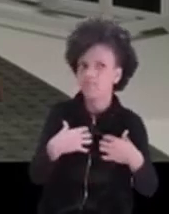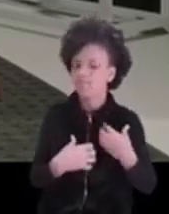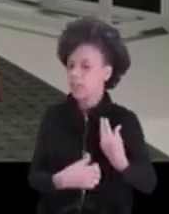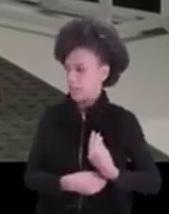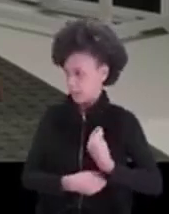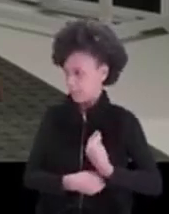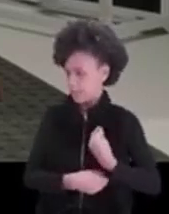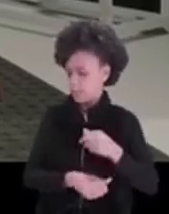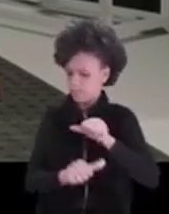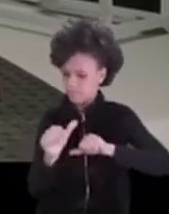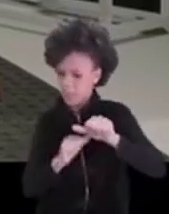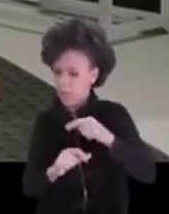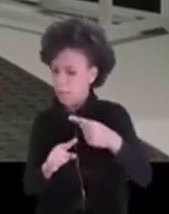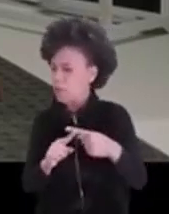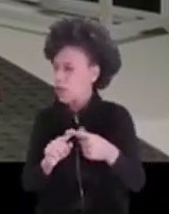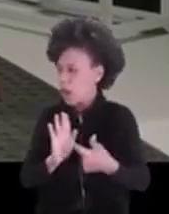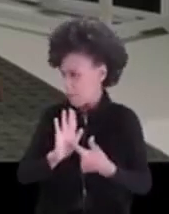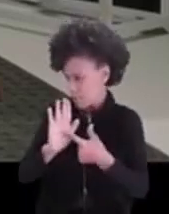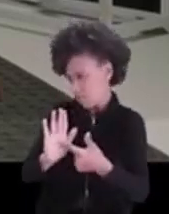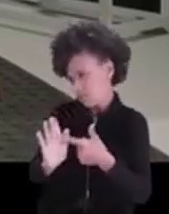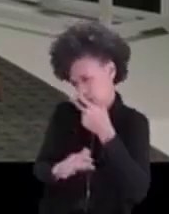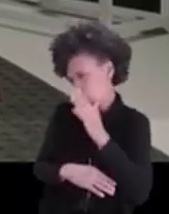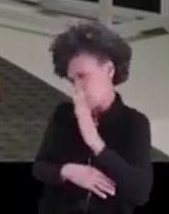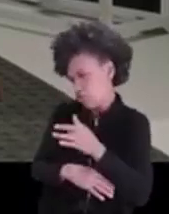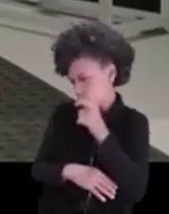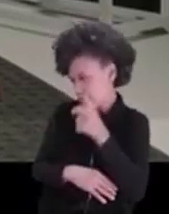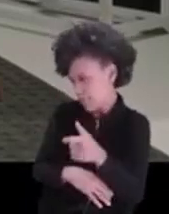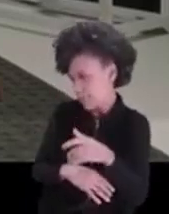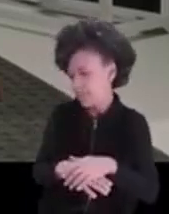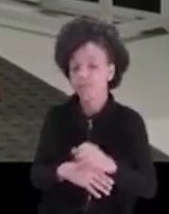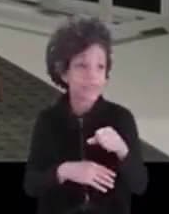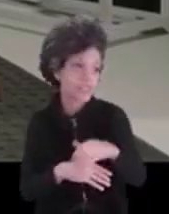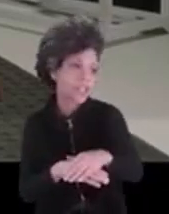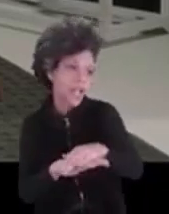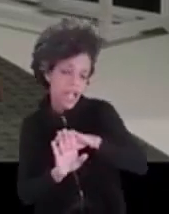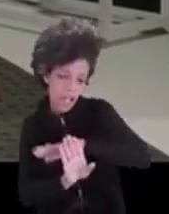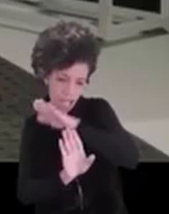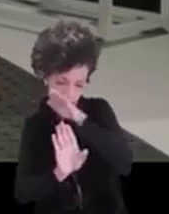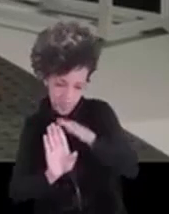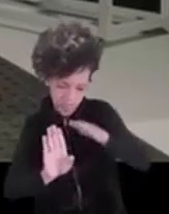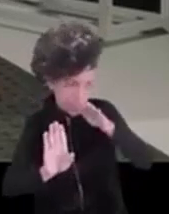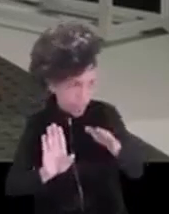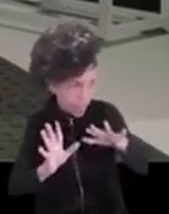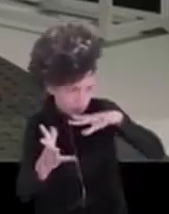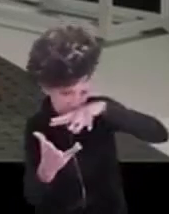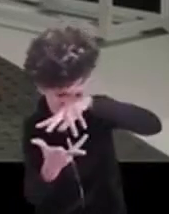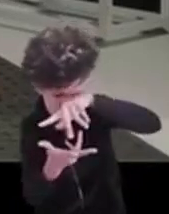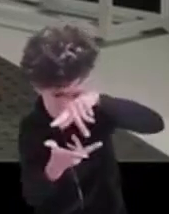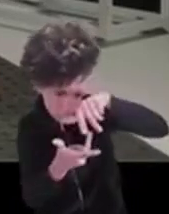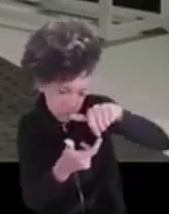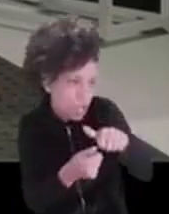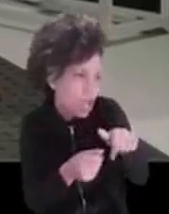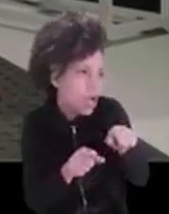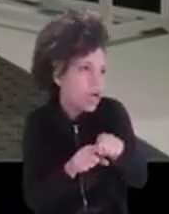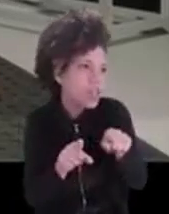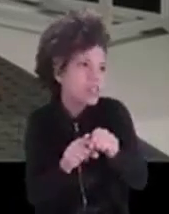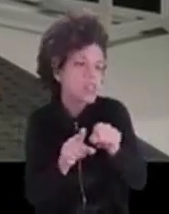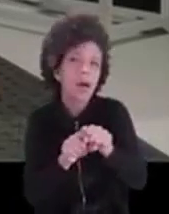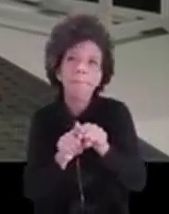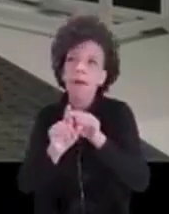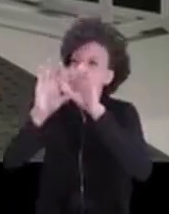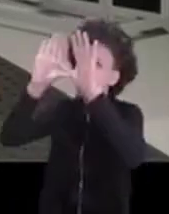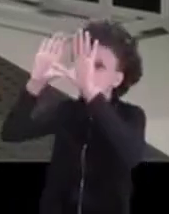muito com a minha vida que ele mostra o tamanho da tia deve ter visto churrasco em da escala do universo que ele mostra o tamanho da terra que mostra o tamanho